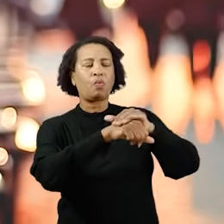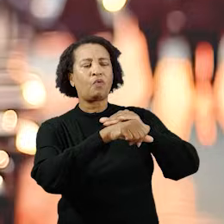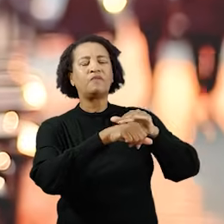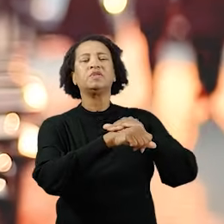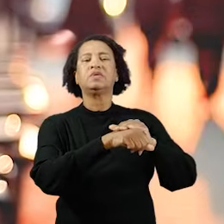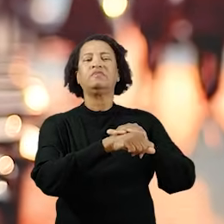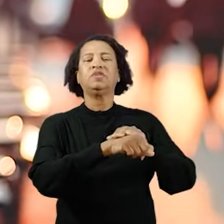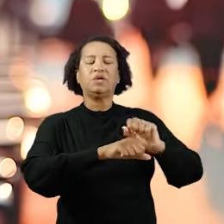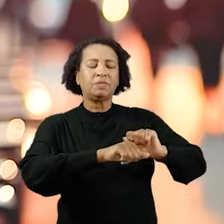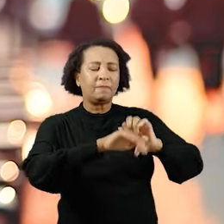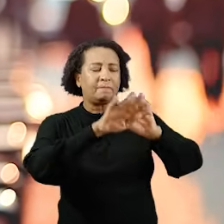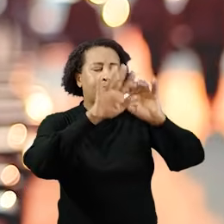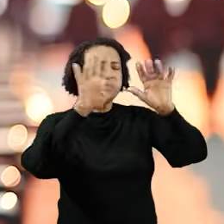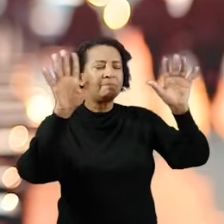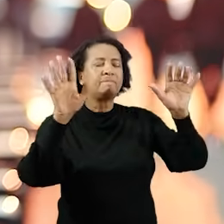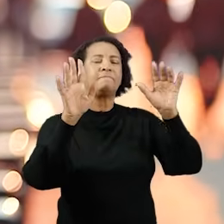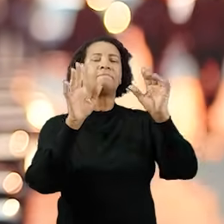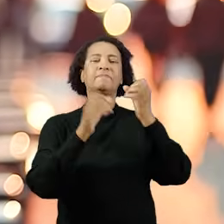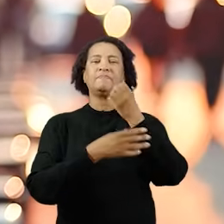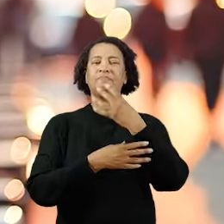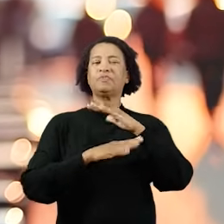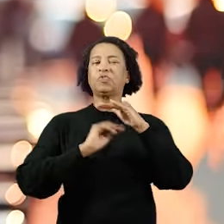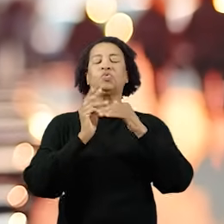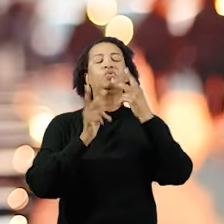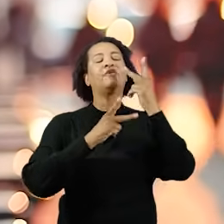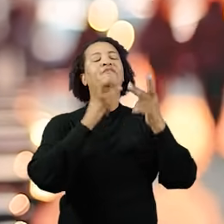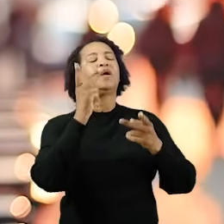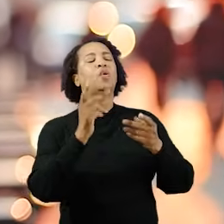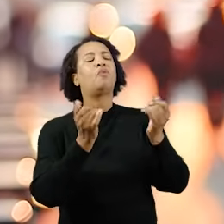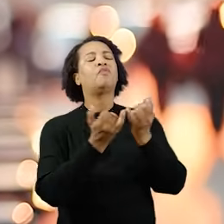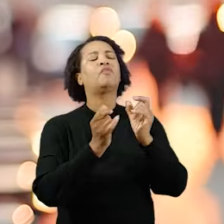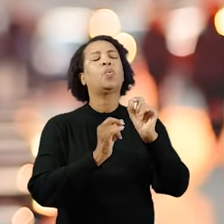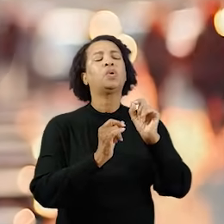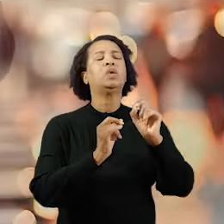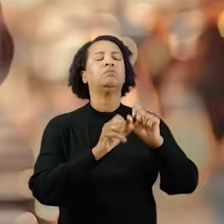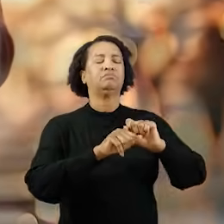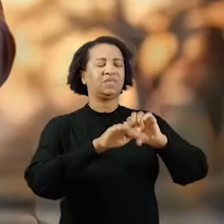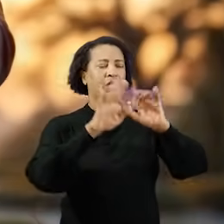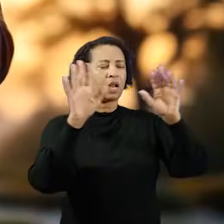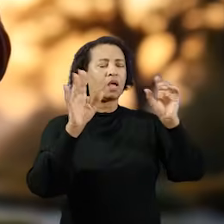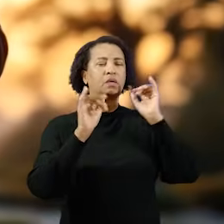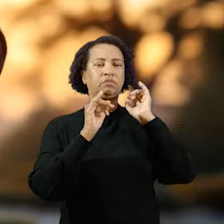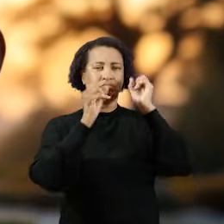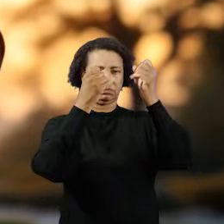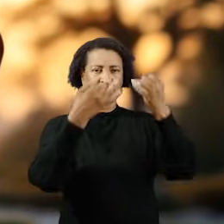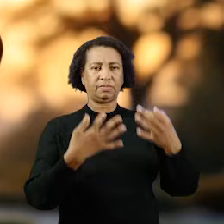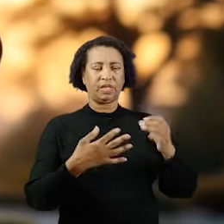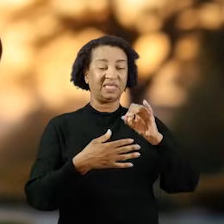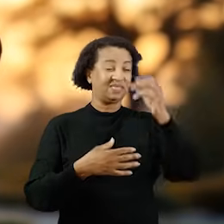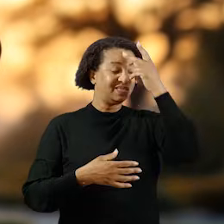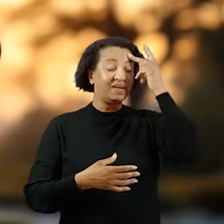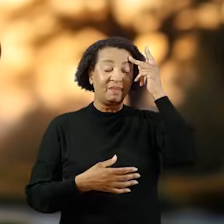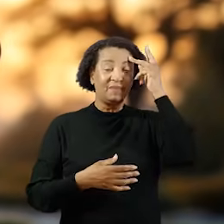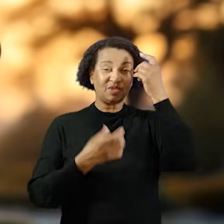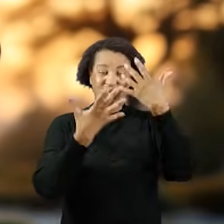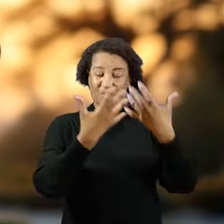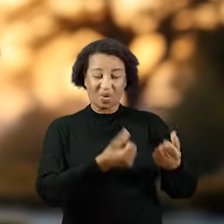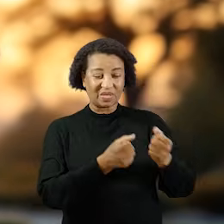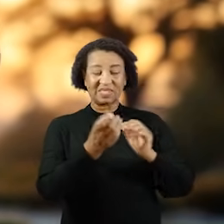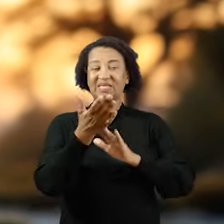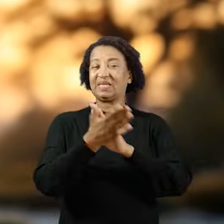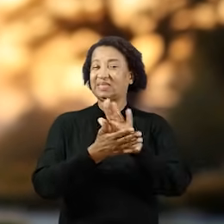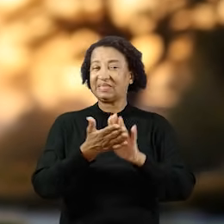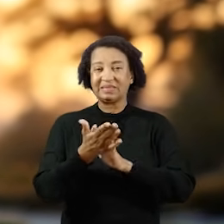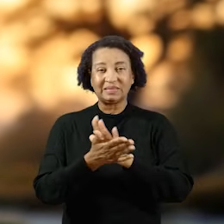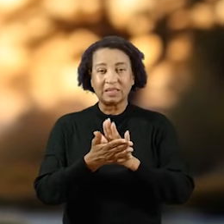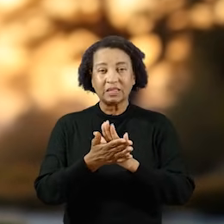telefone para deixar tudo bem claro sobre quem disse o que sobre quem. Se a pessoa que contou não aceitasse isso ou